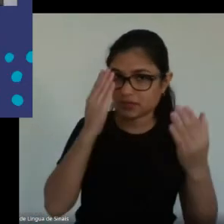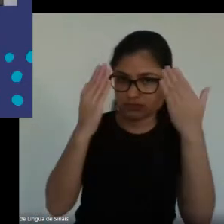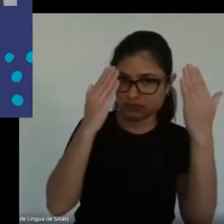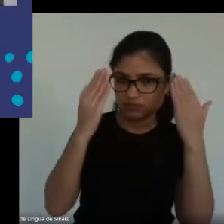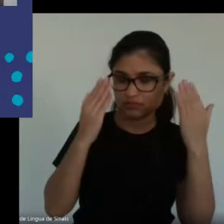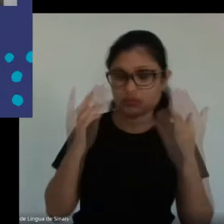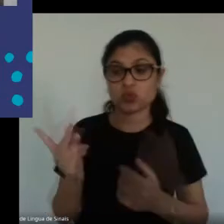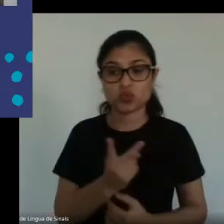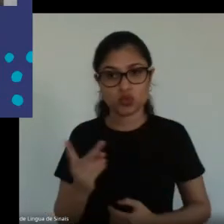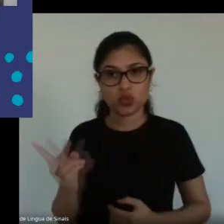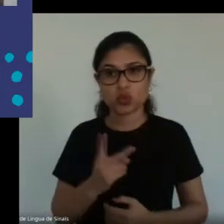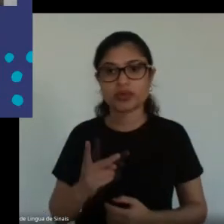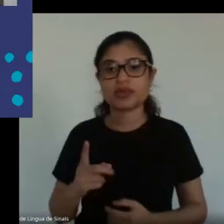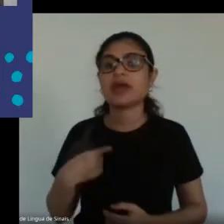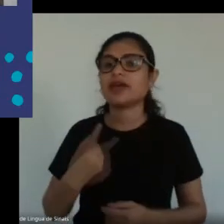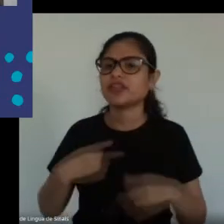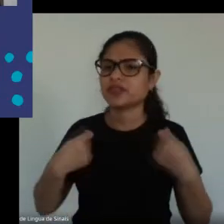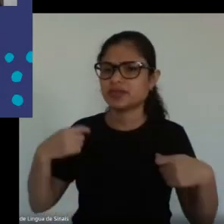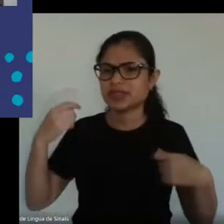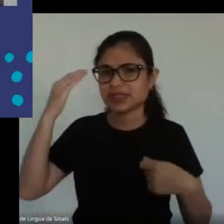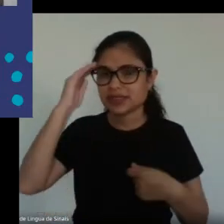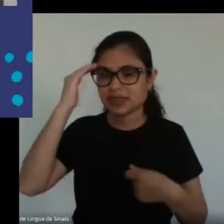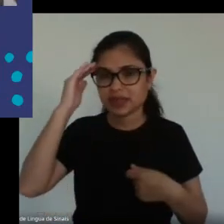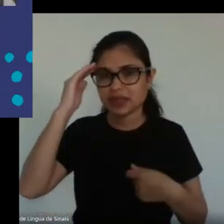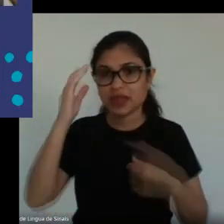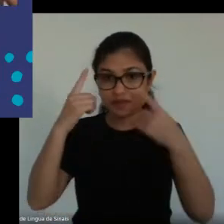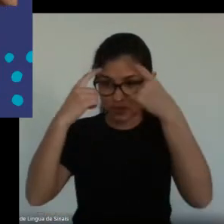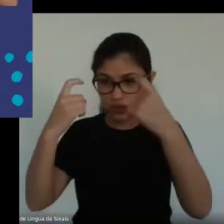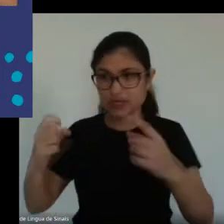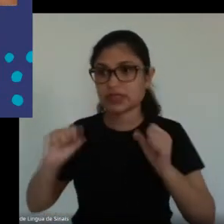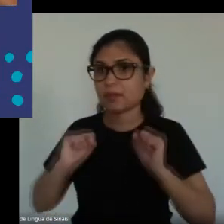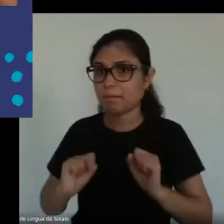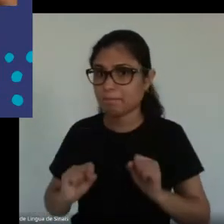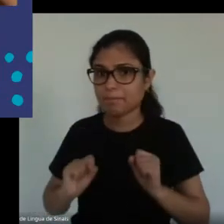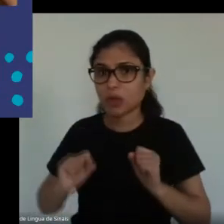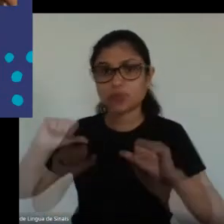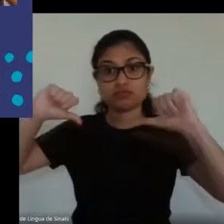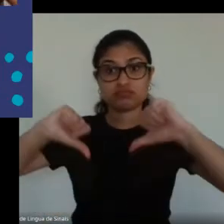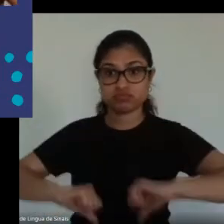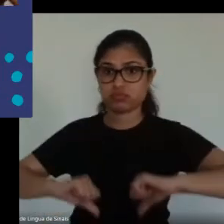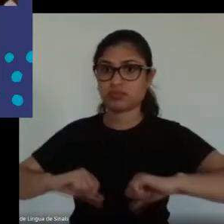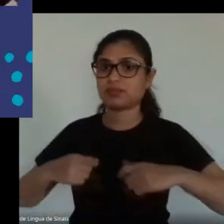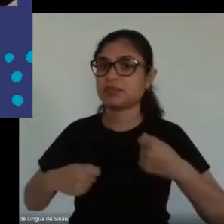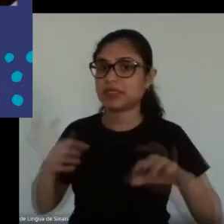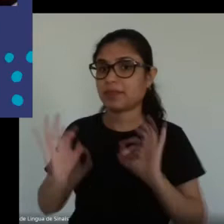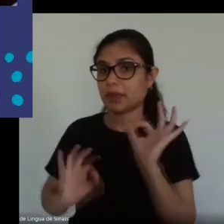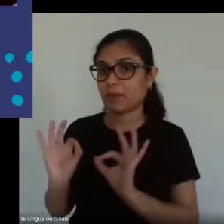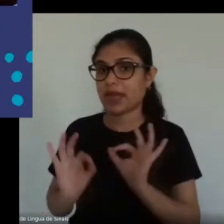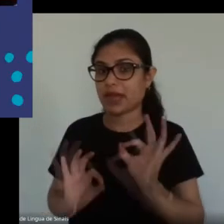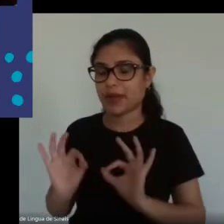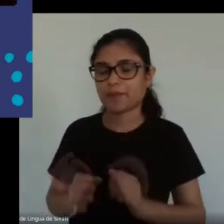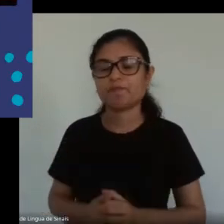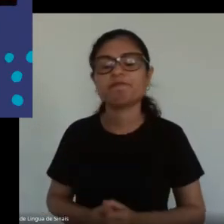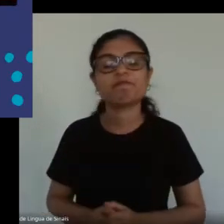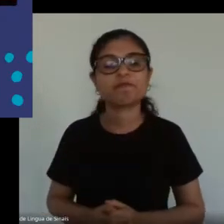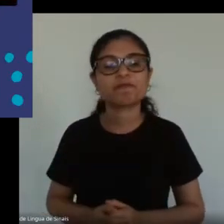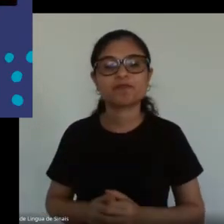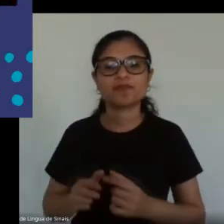entender que sim, que essa violência pode aumentar e que a gente tem que estar preparada para isso. Agora, o atendimento